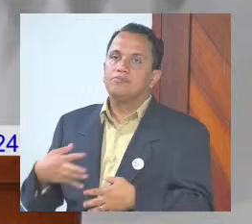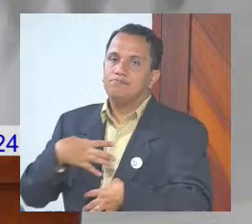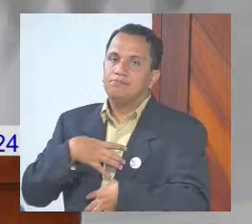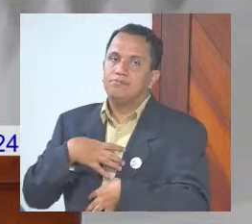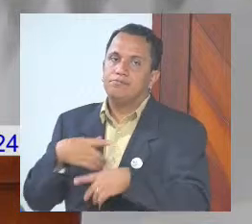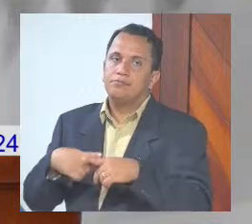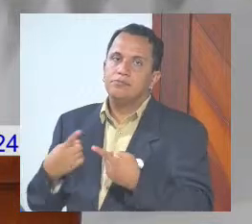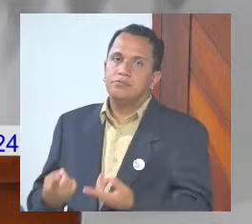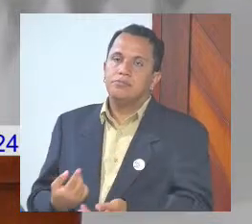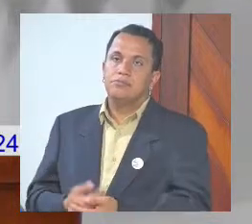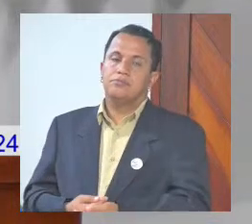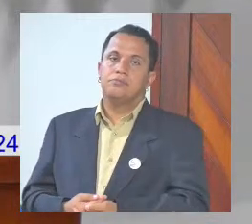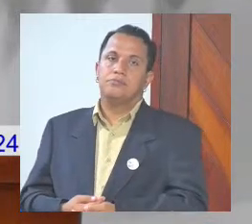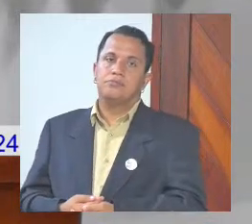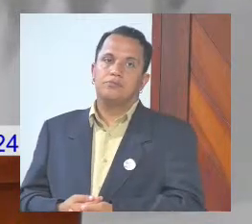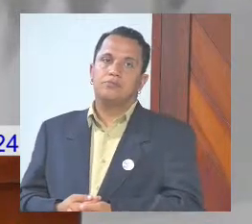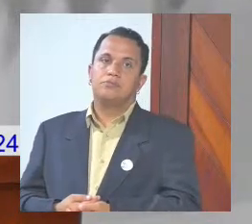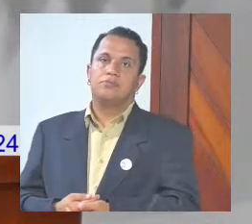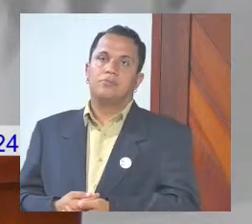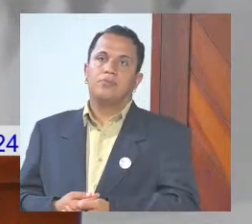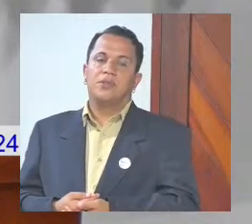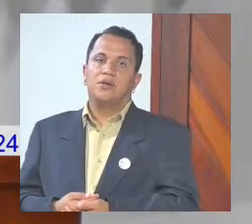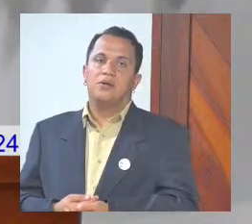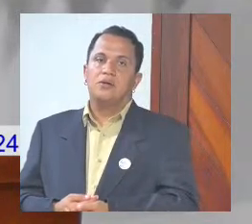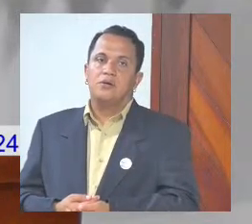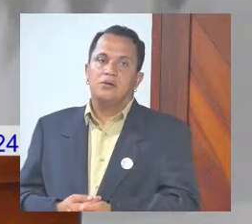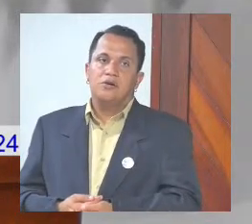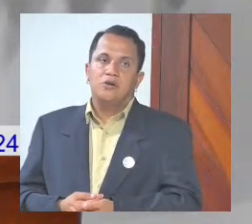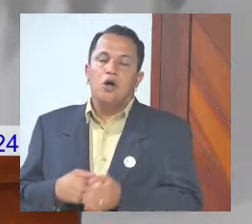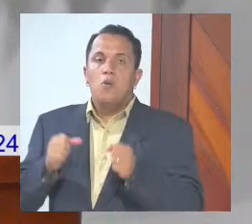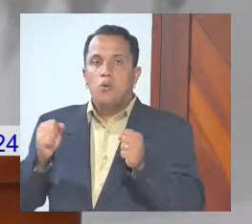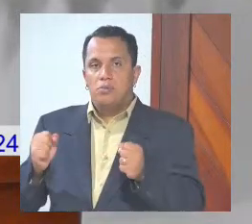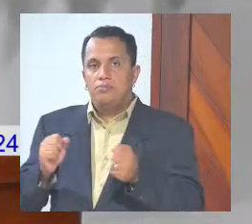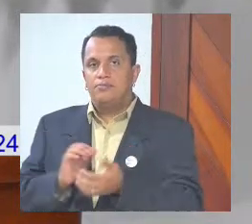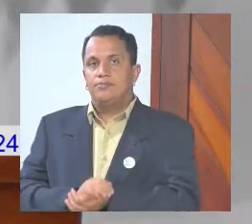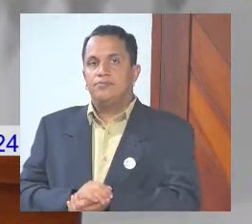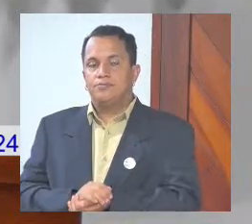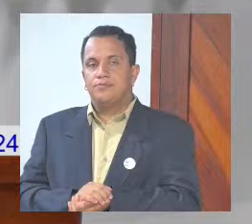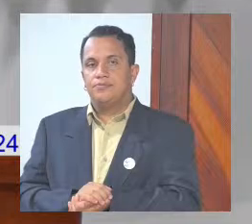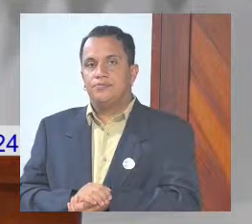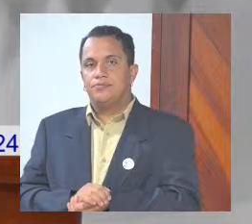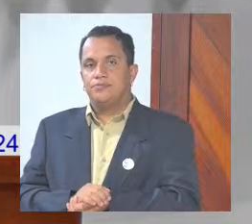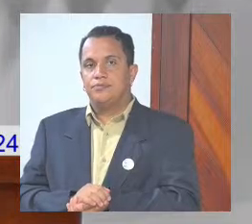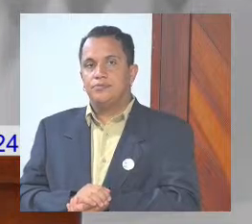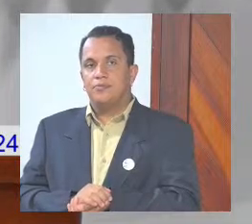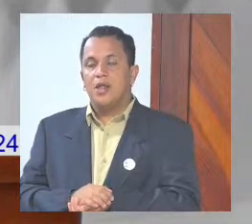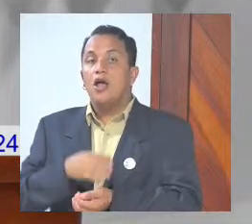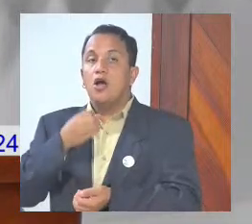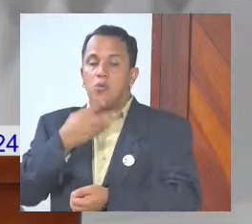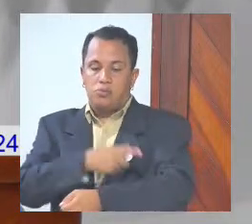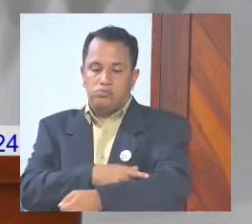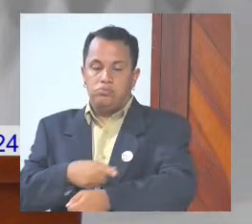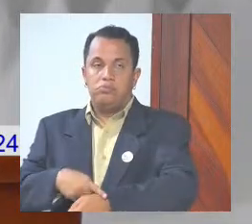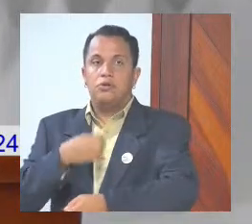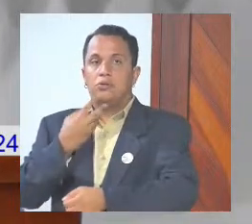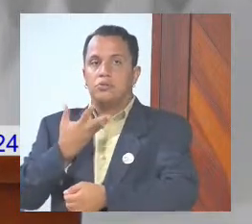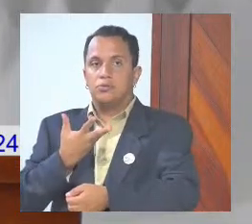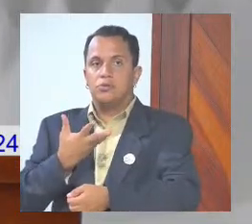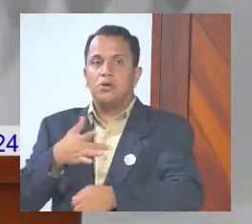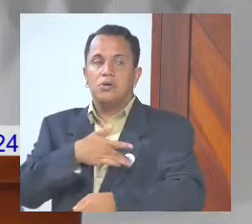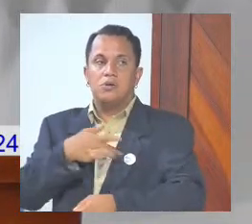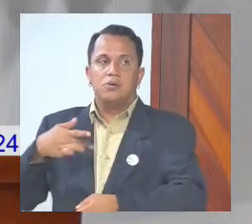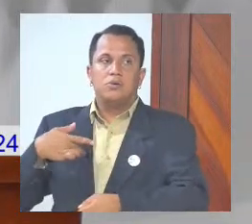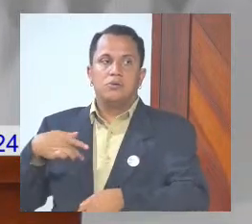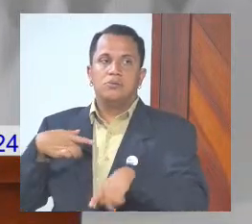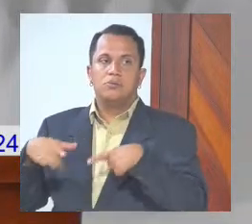sensível, onde é um cargo-chefe do poder executivo, que quando a educação vem bem, a educação e